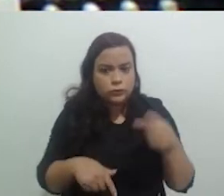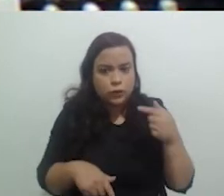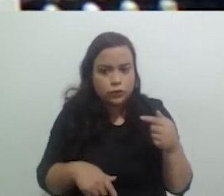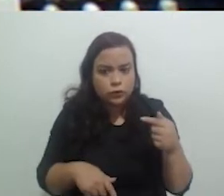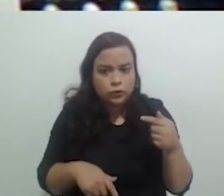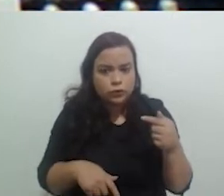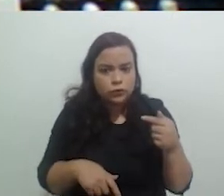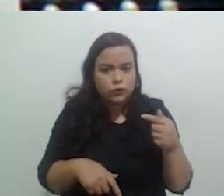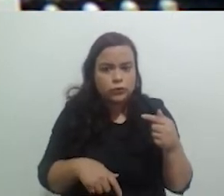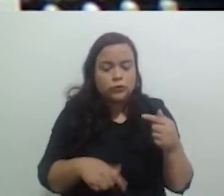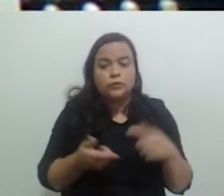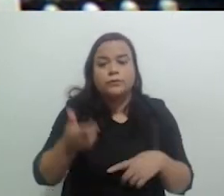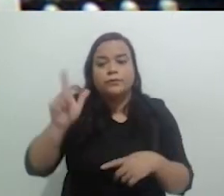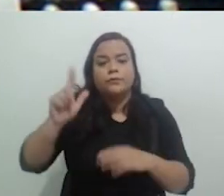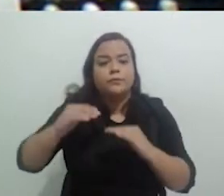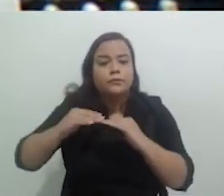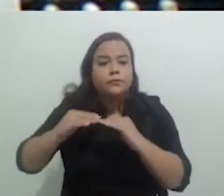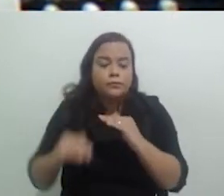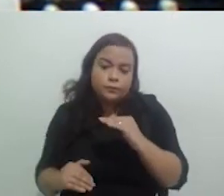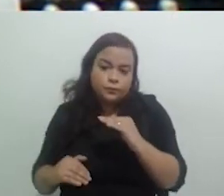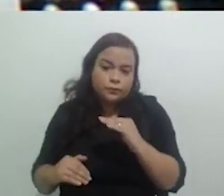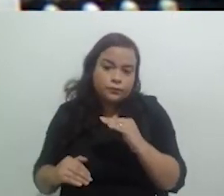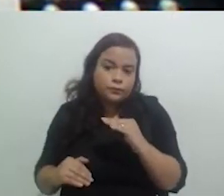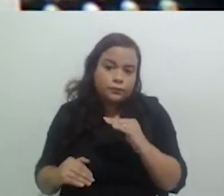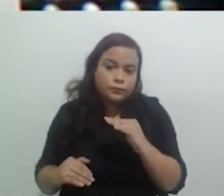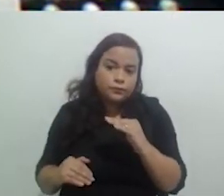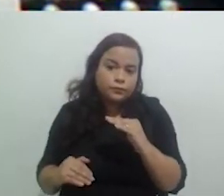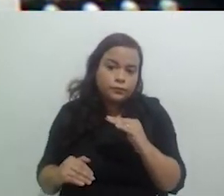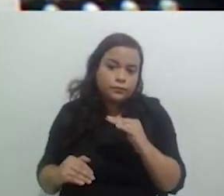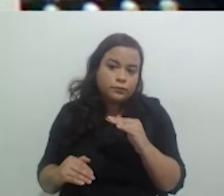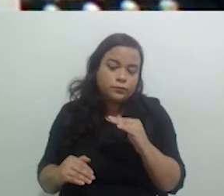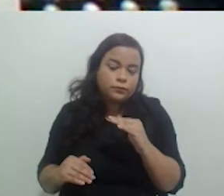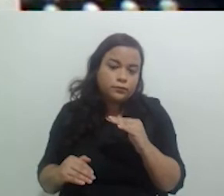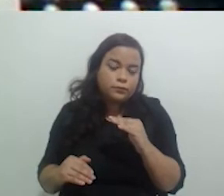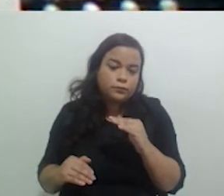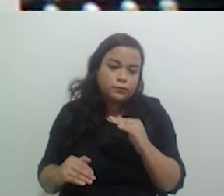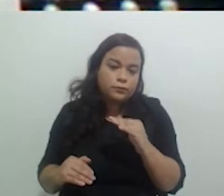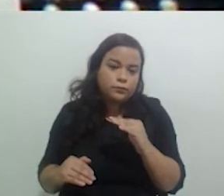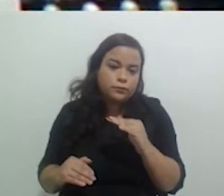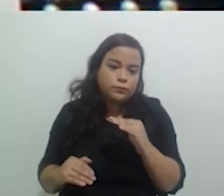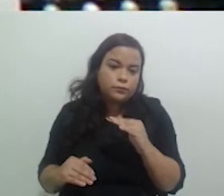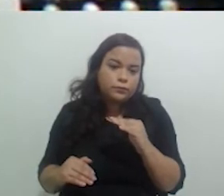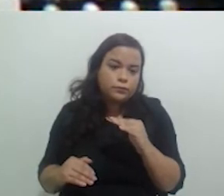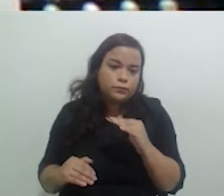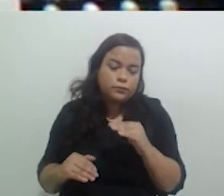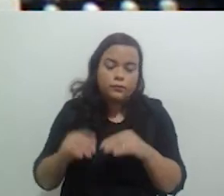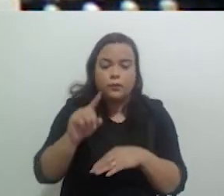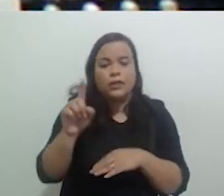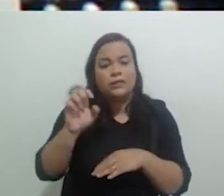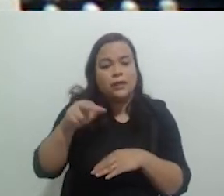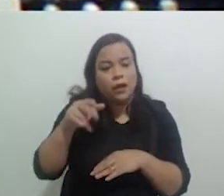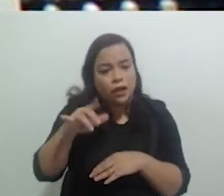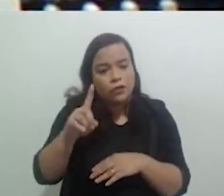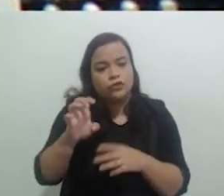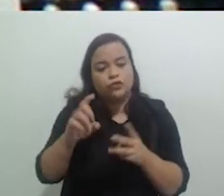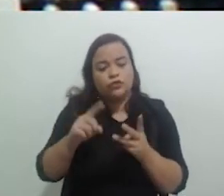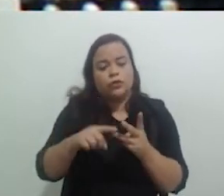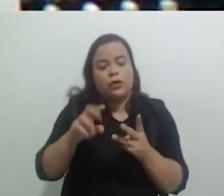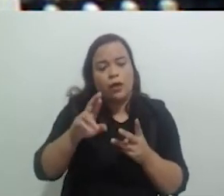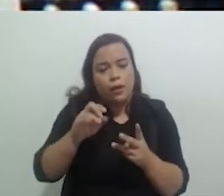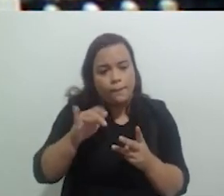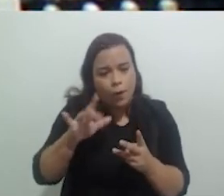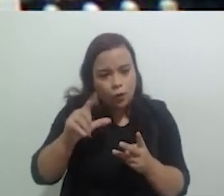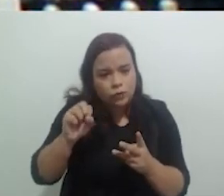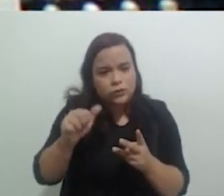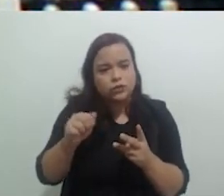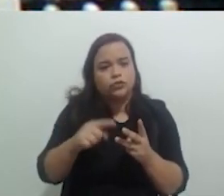Discordando. 6. Discordando, desembargadora Zeneide, desembargador Rebouças, desembargador Glauber,